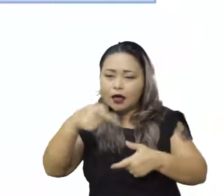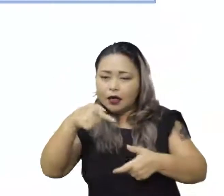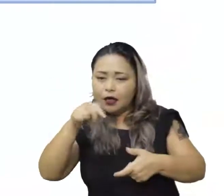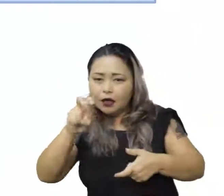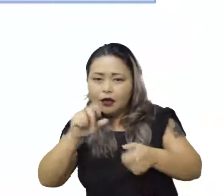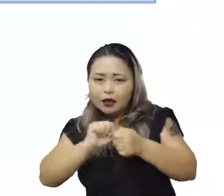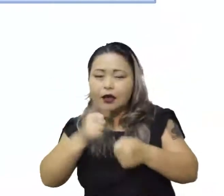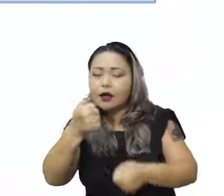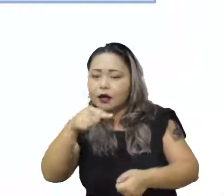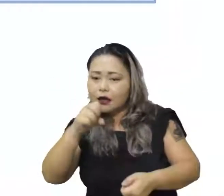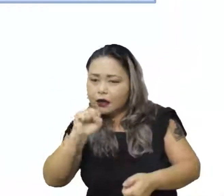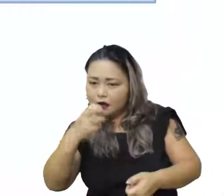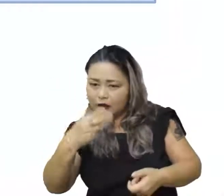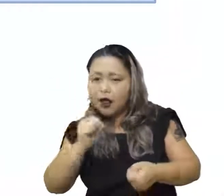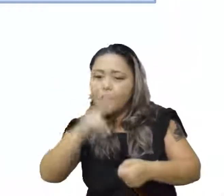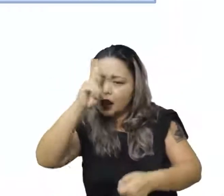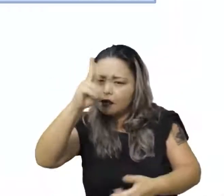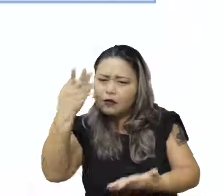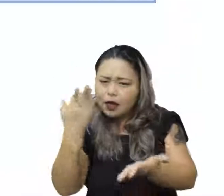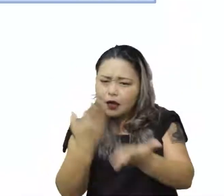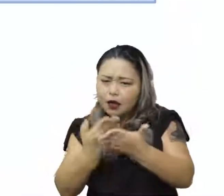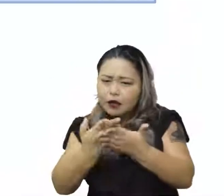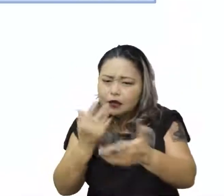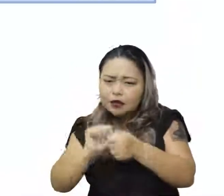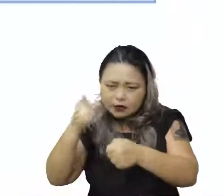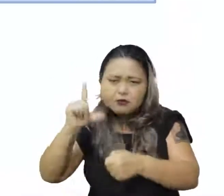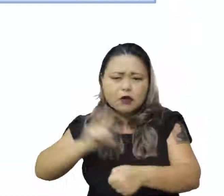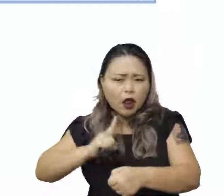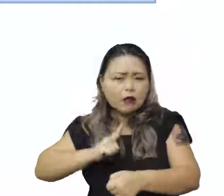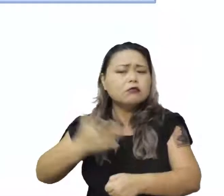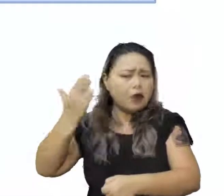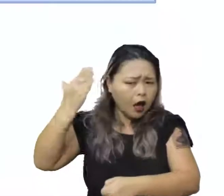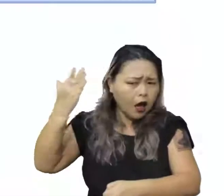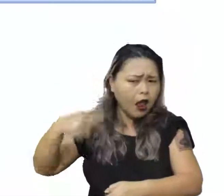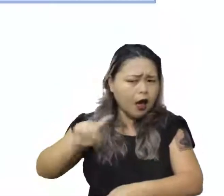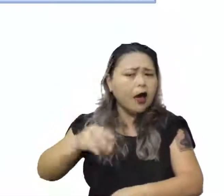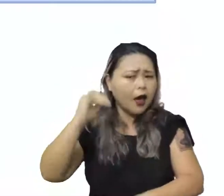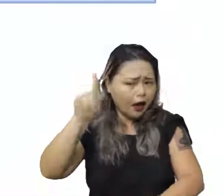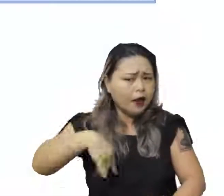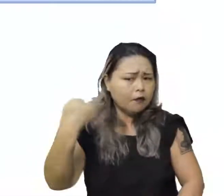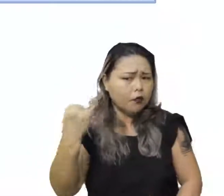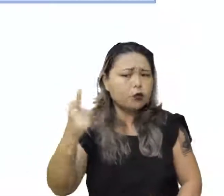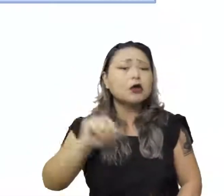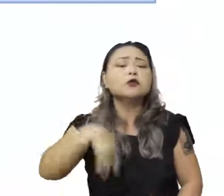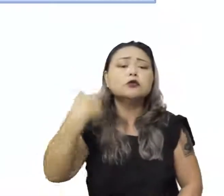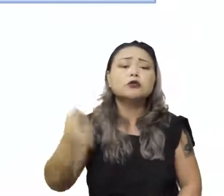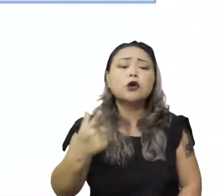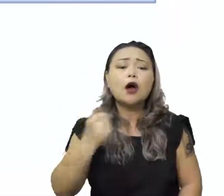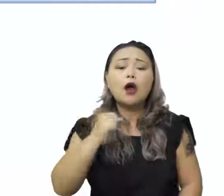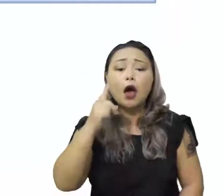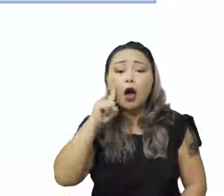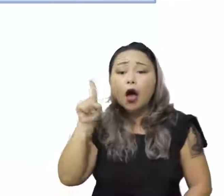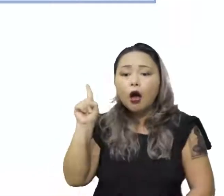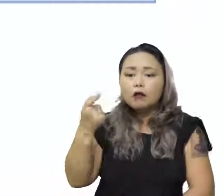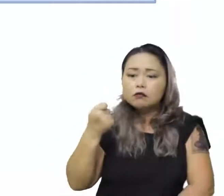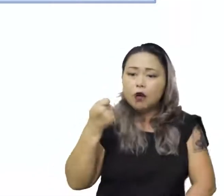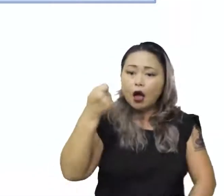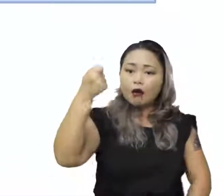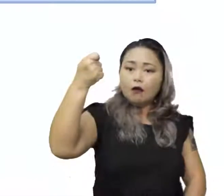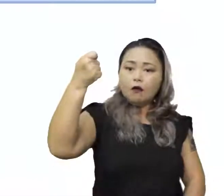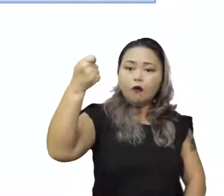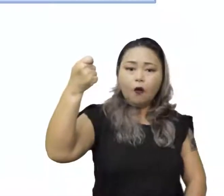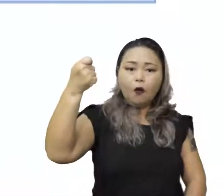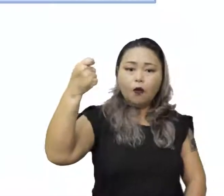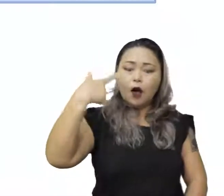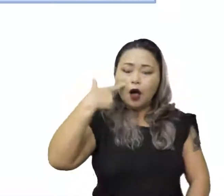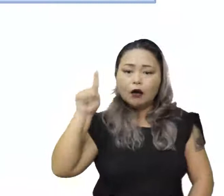de História? Dá uma olhada nisso aí, isso é muito importante. E olha essa torre que tem aí, o que significa isso?